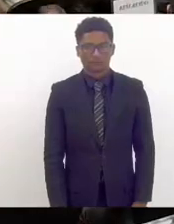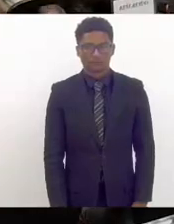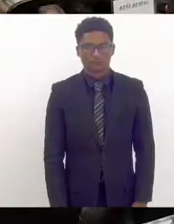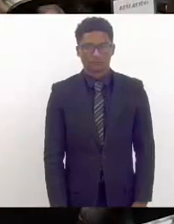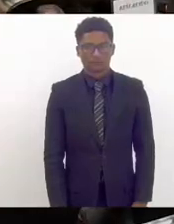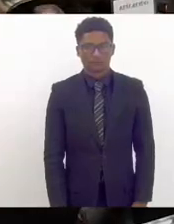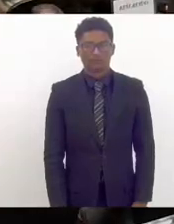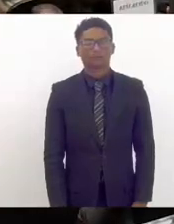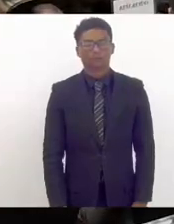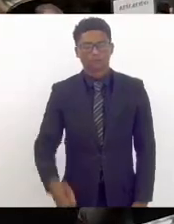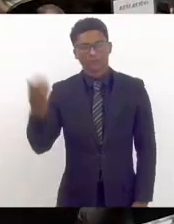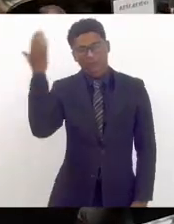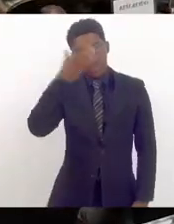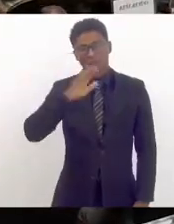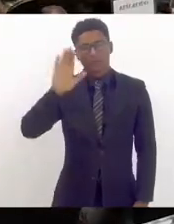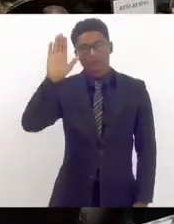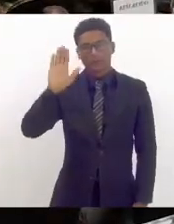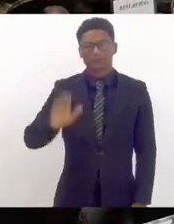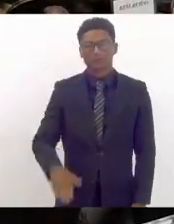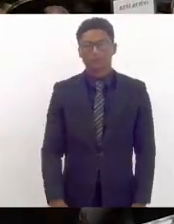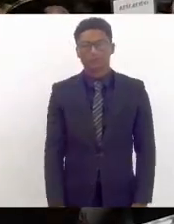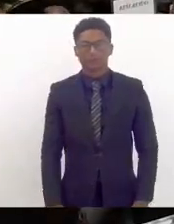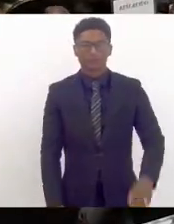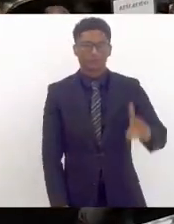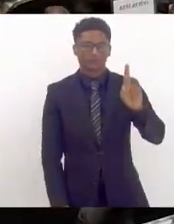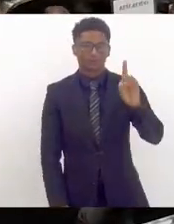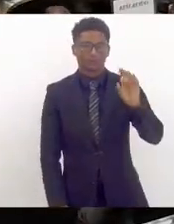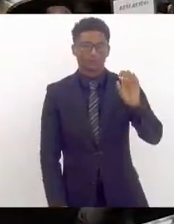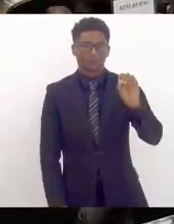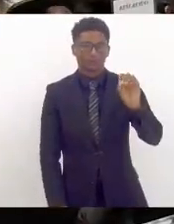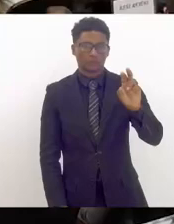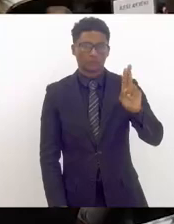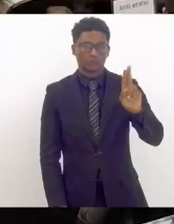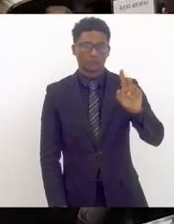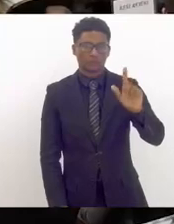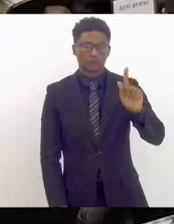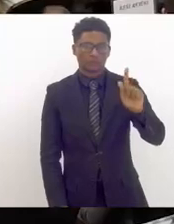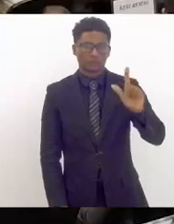Assim o prometo. Douglas Ruas.